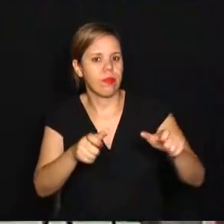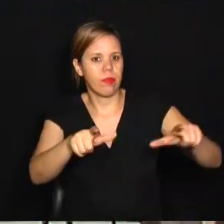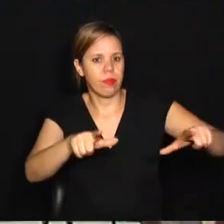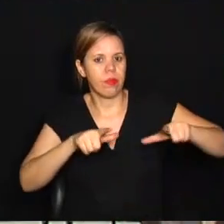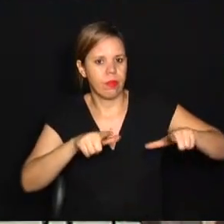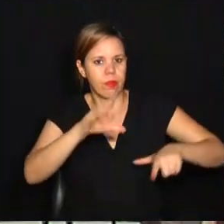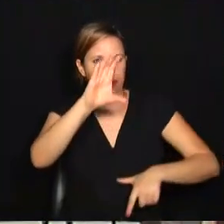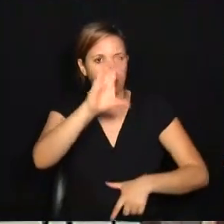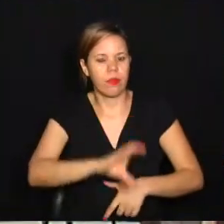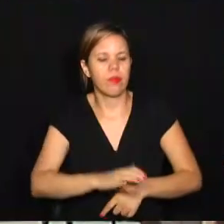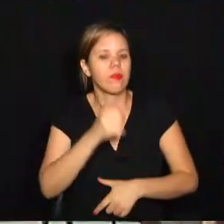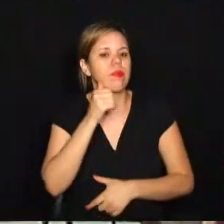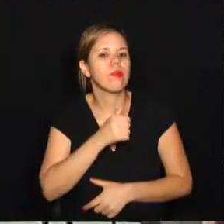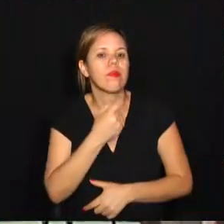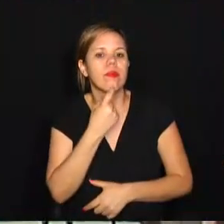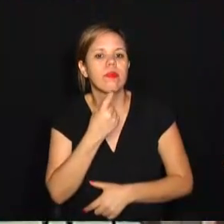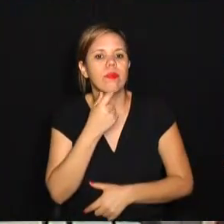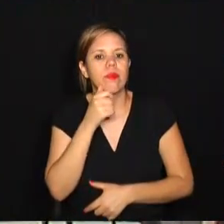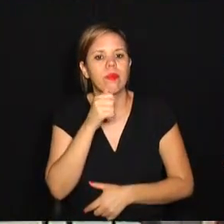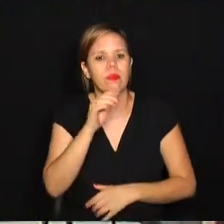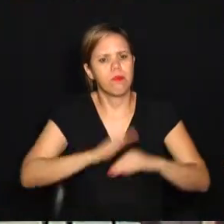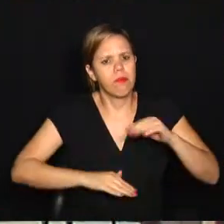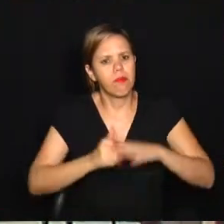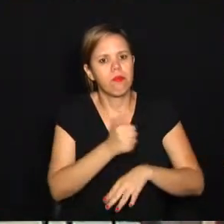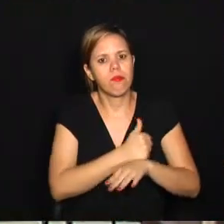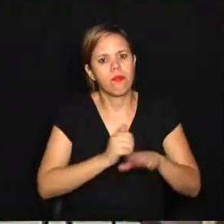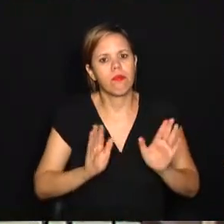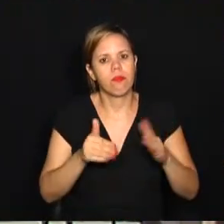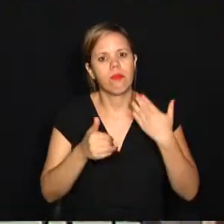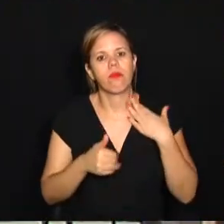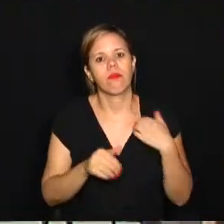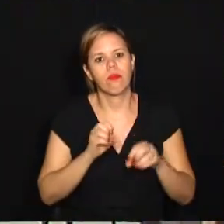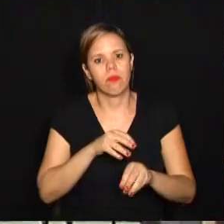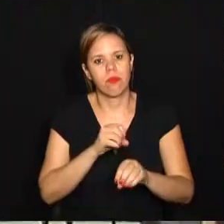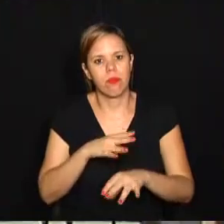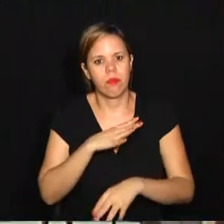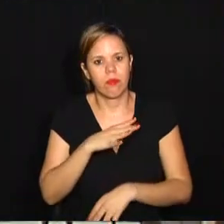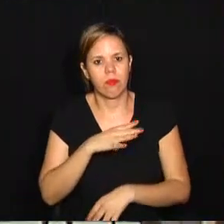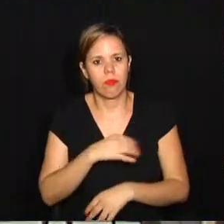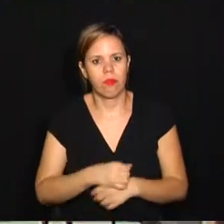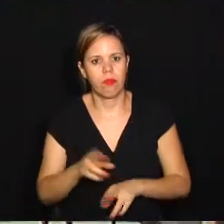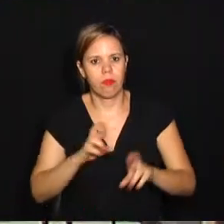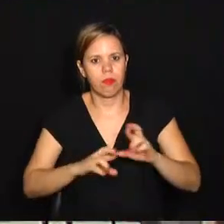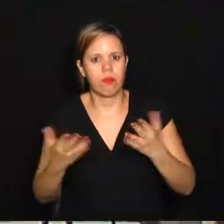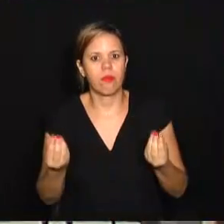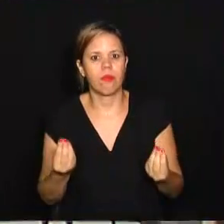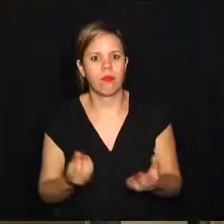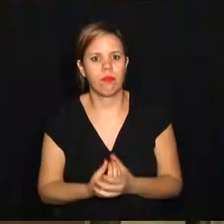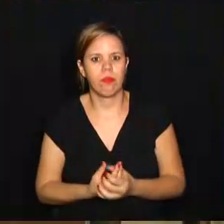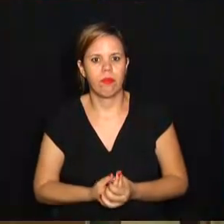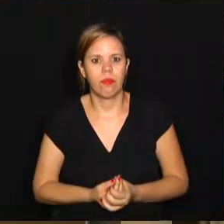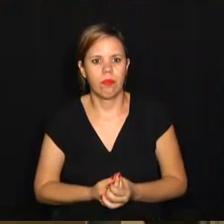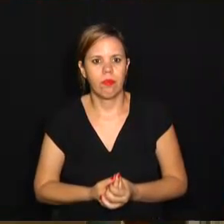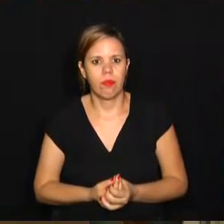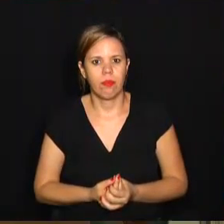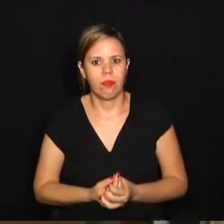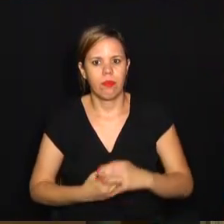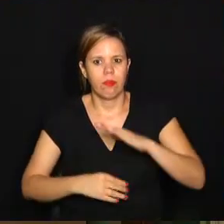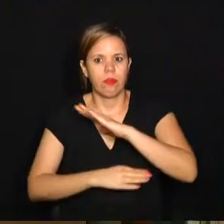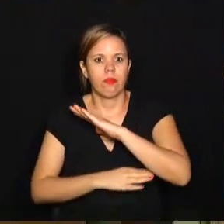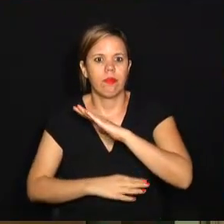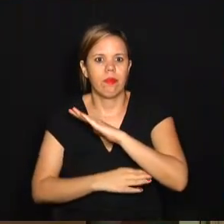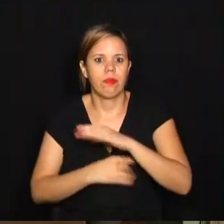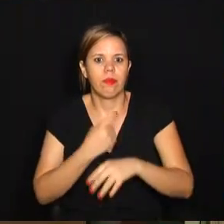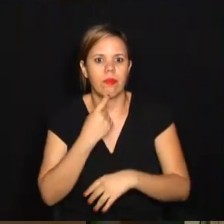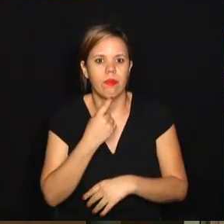de cidadã campineira a uma profissional que se dedica à educação na cidade. Confira como foi. A Câmara Municipal